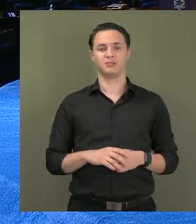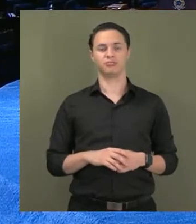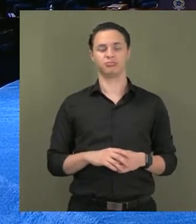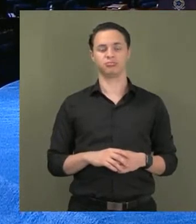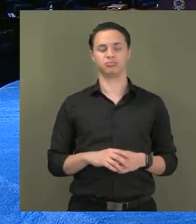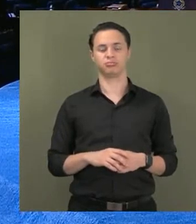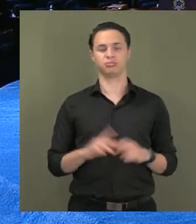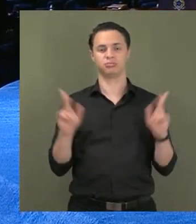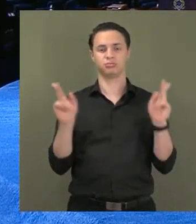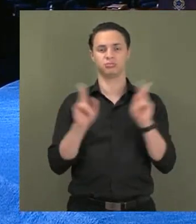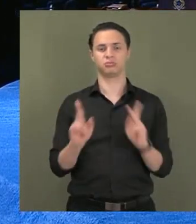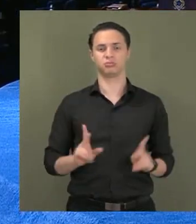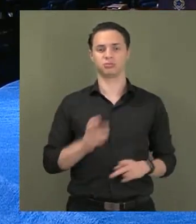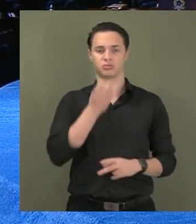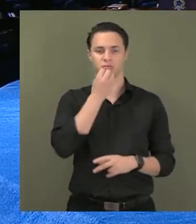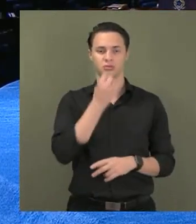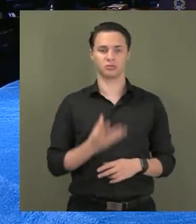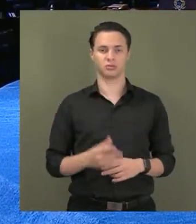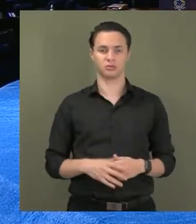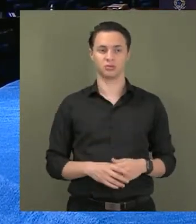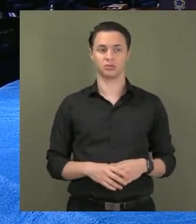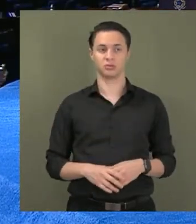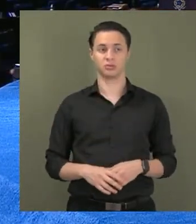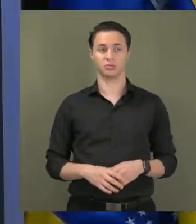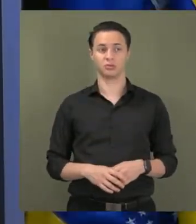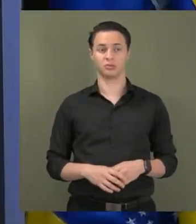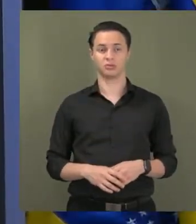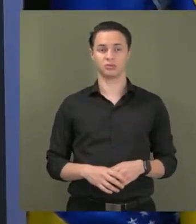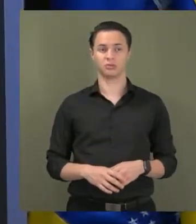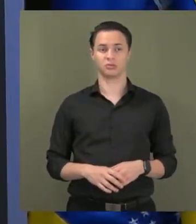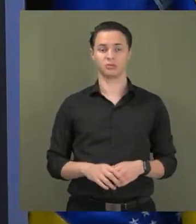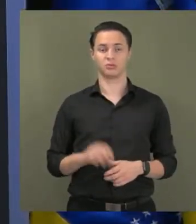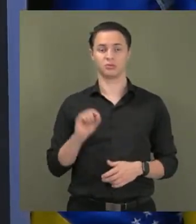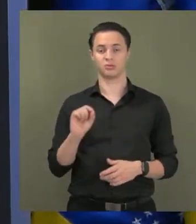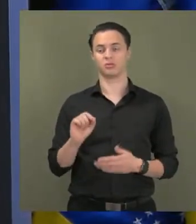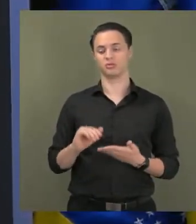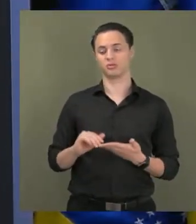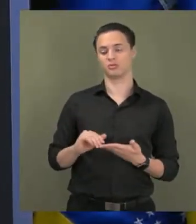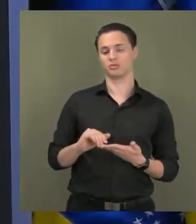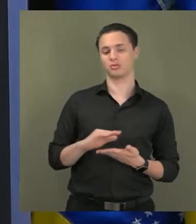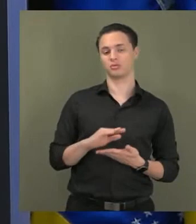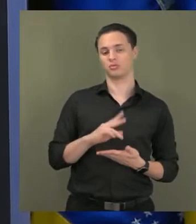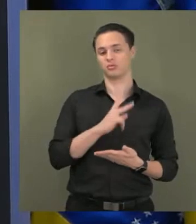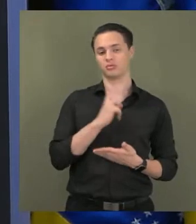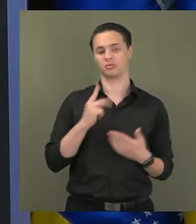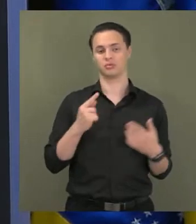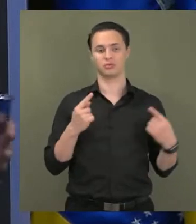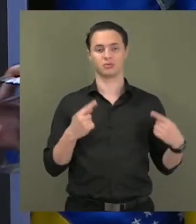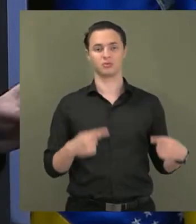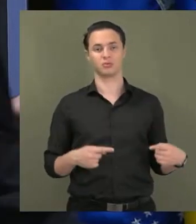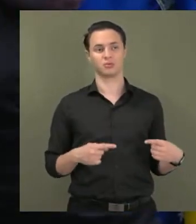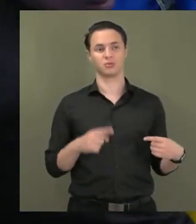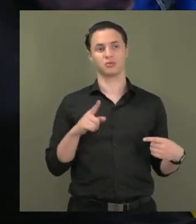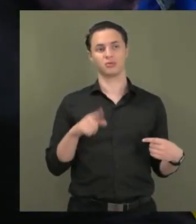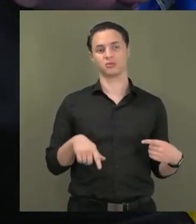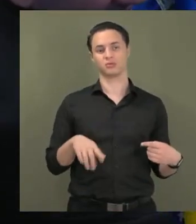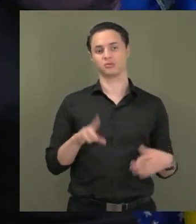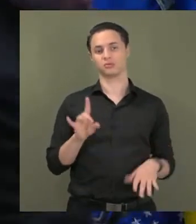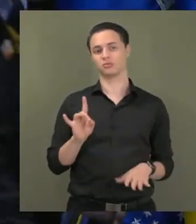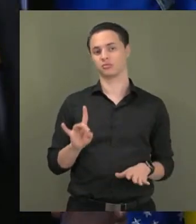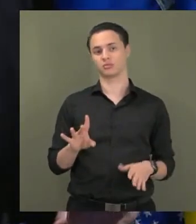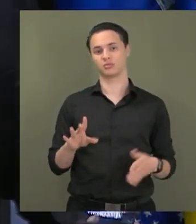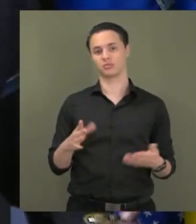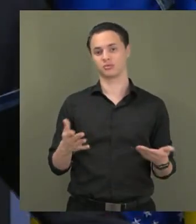Paz e bem, presidente, não tenha dúvida que, às vezes, o que sobra para quem é da oposição aqui é apenas